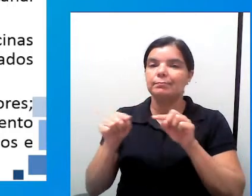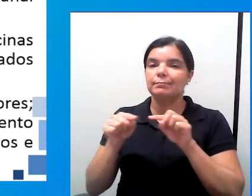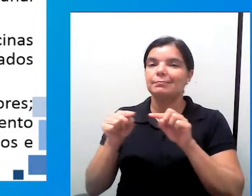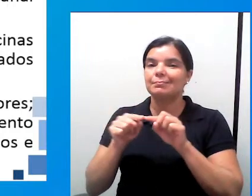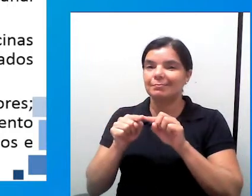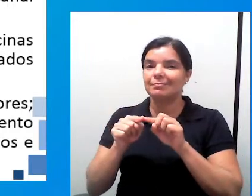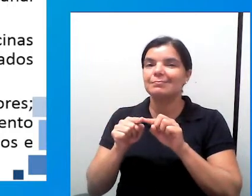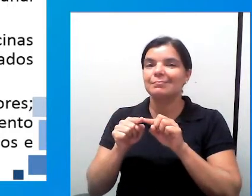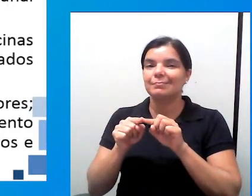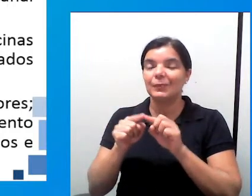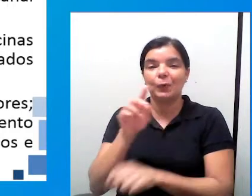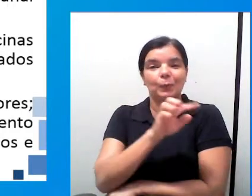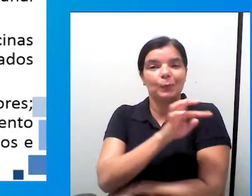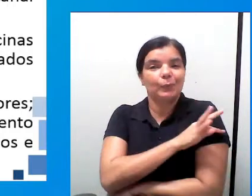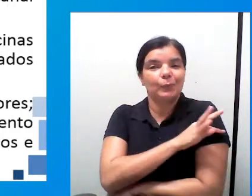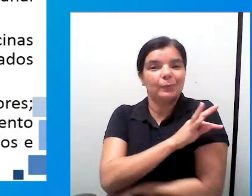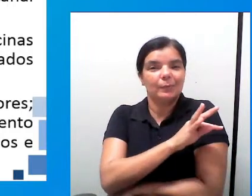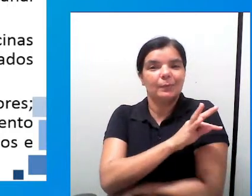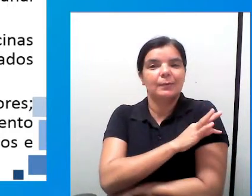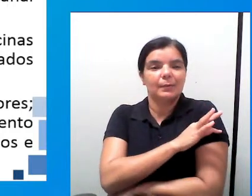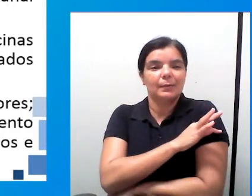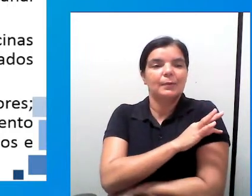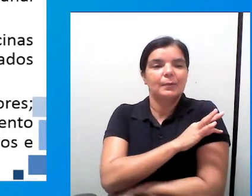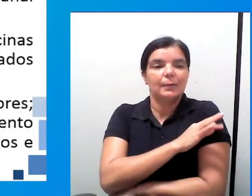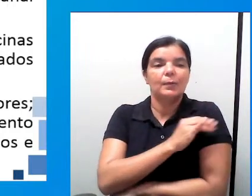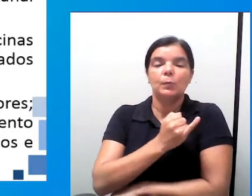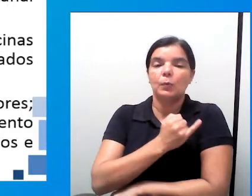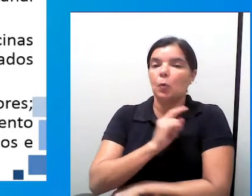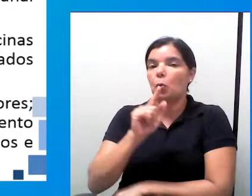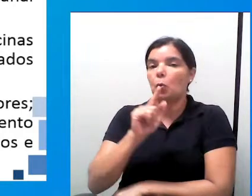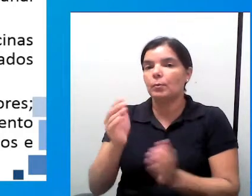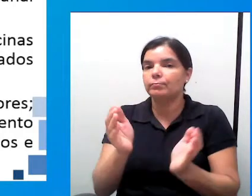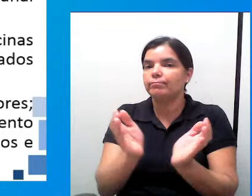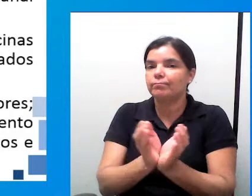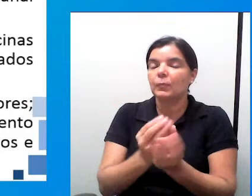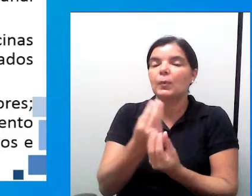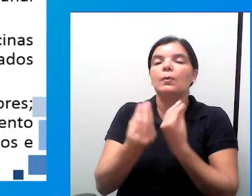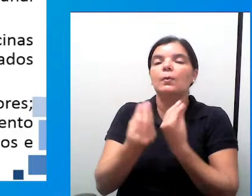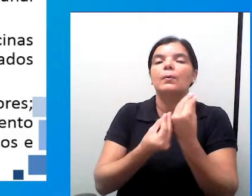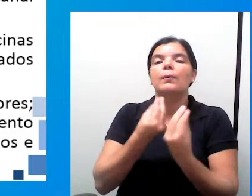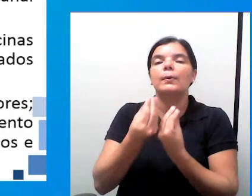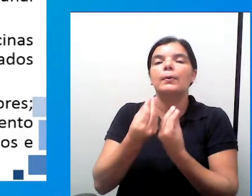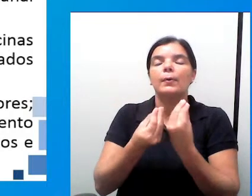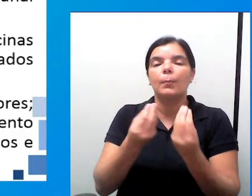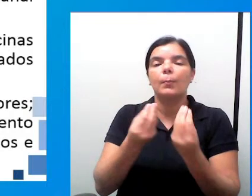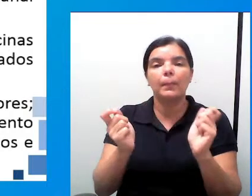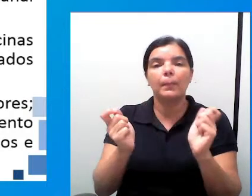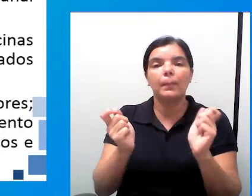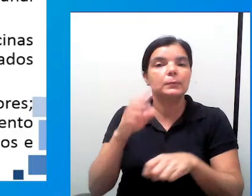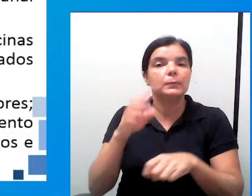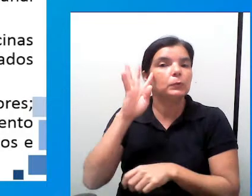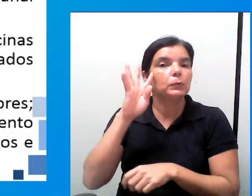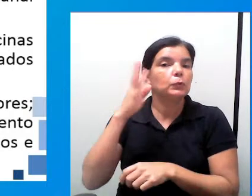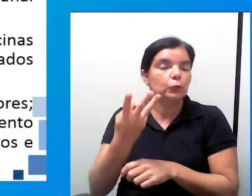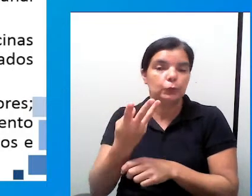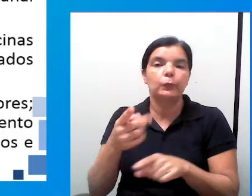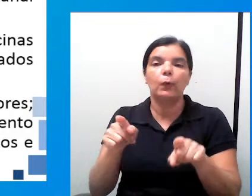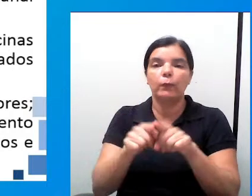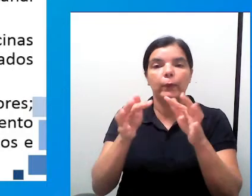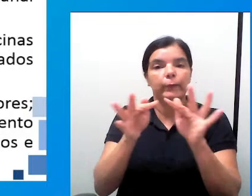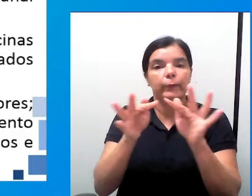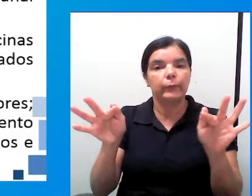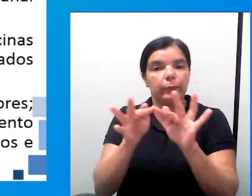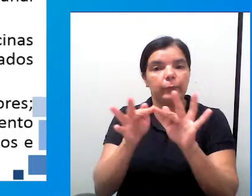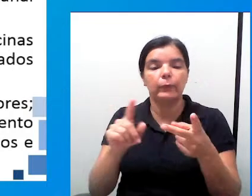do técnico, né, que a gente também tem aqui na instituição, ou com a comunidade, como é que a gente, sei lá, resolve funções, faz uma,